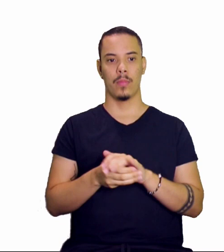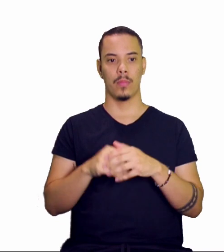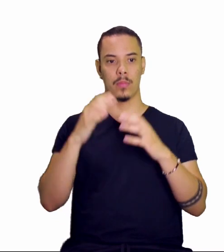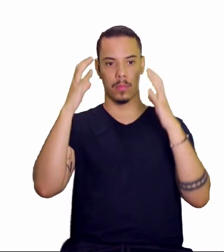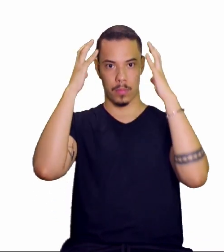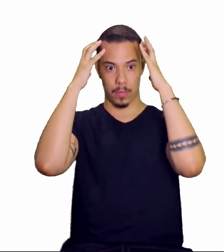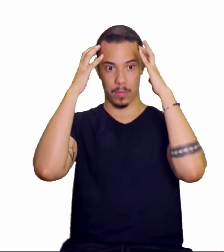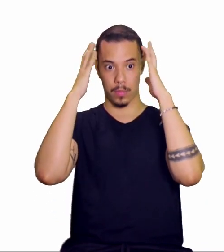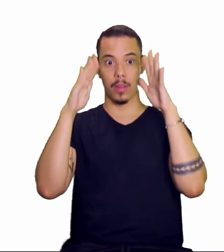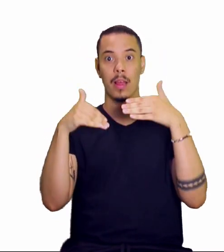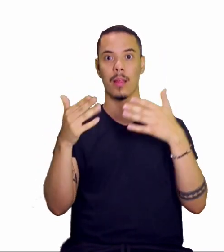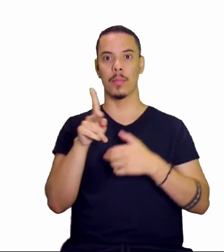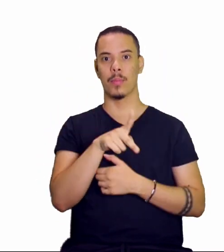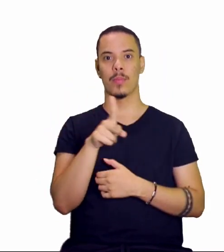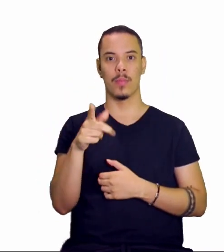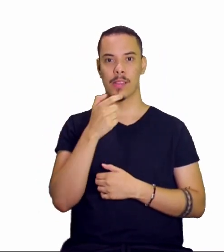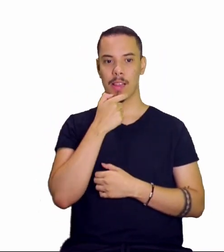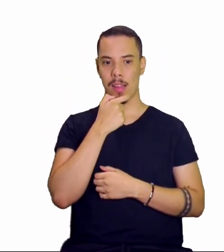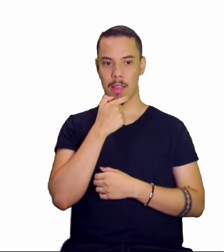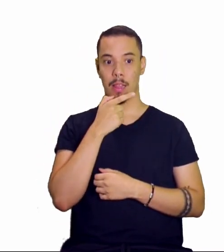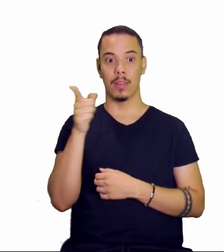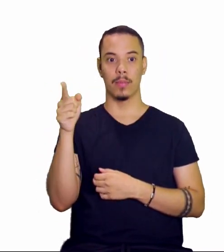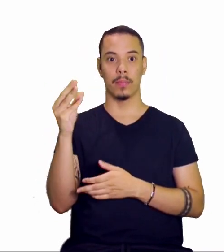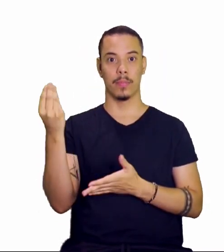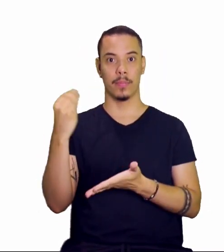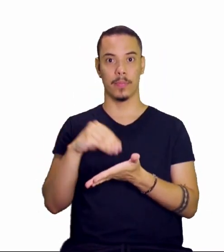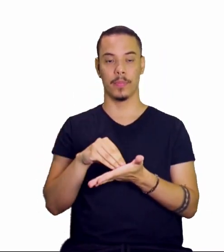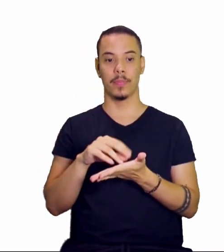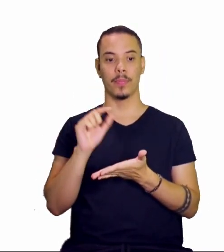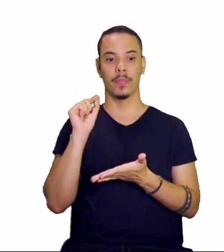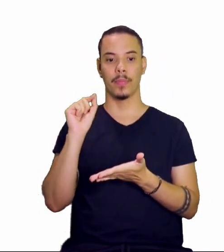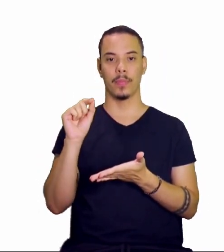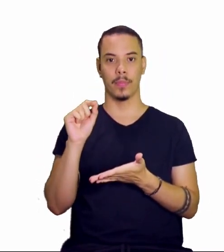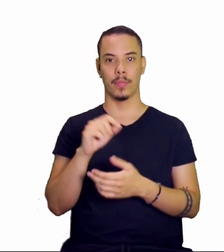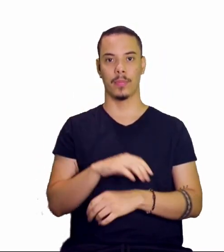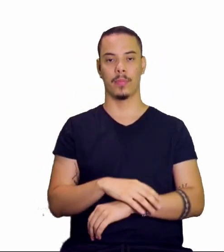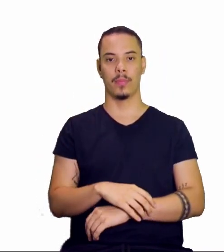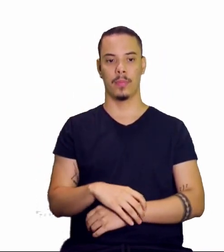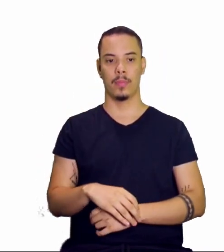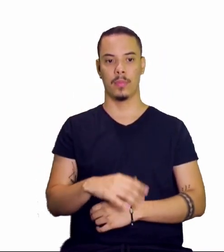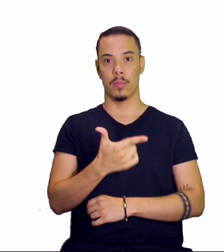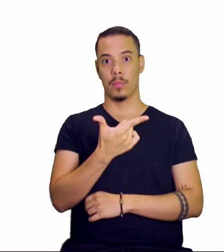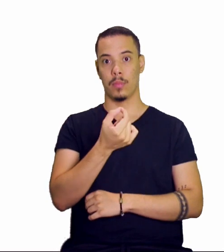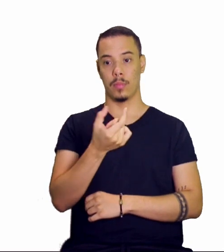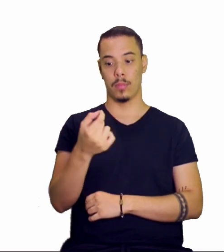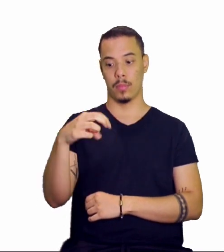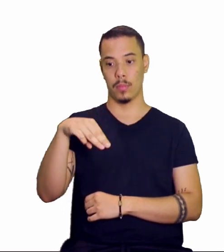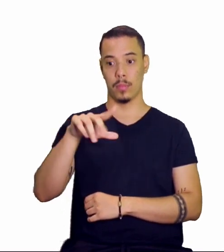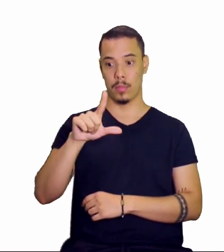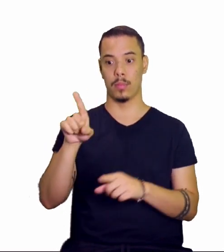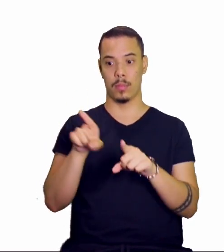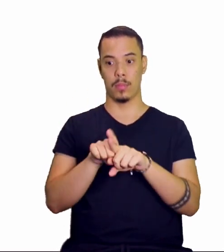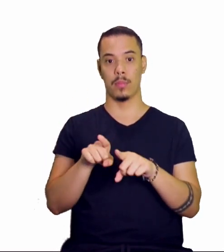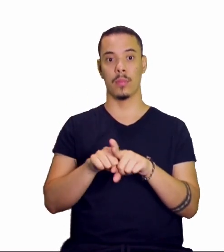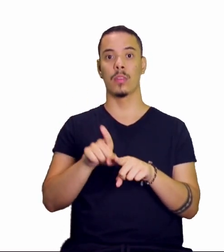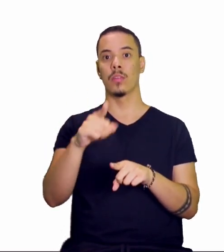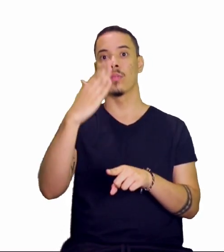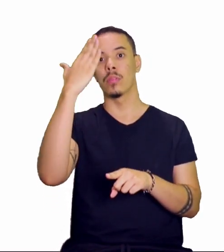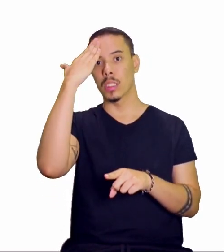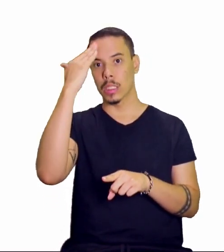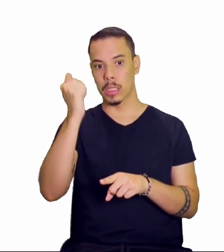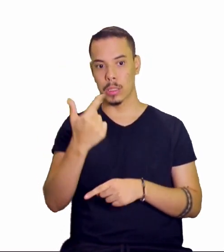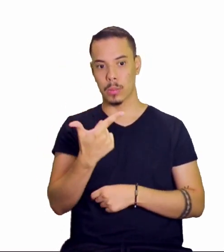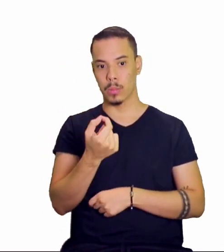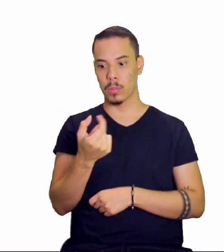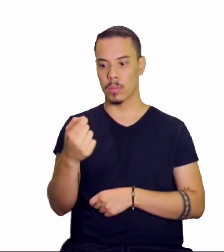a professora de inglês aqui, ó? O que está escrito ali, ó? 200 ml é uma medida, você sabe o tamanho, você sabe que 200 ml